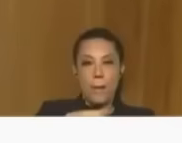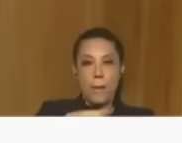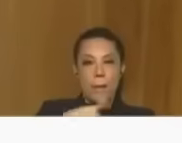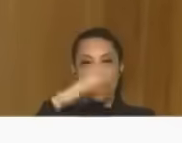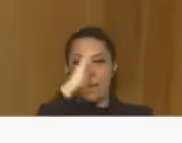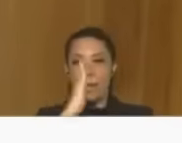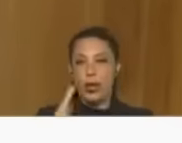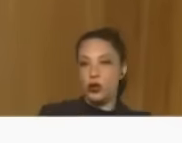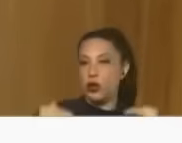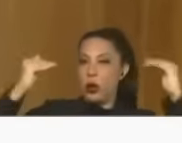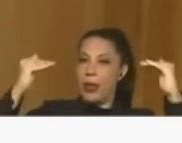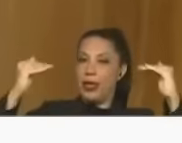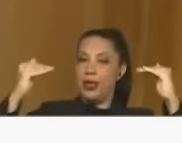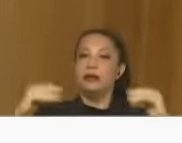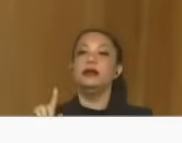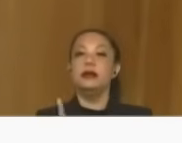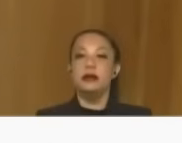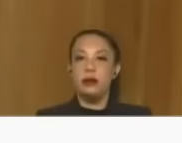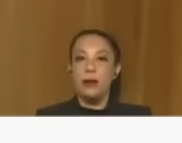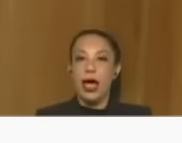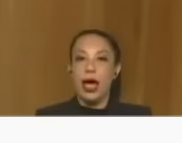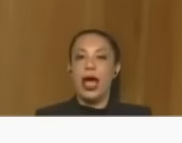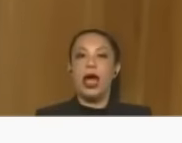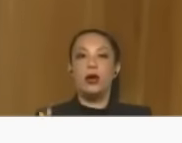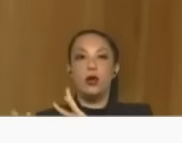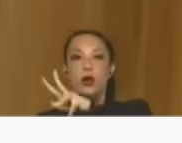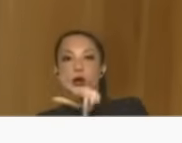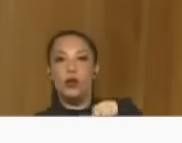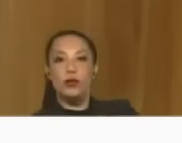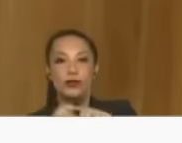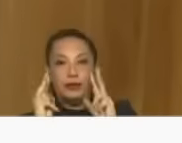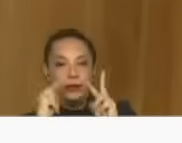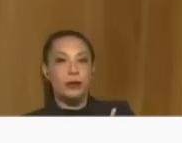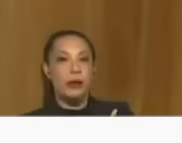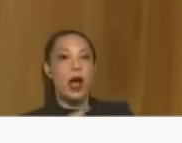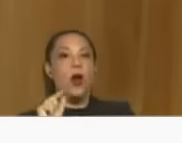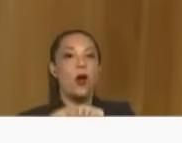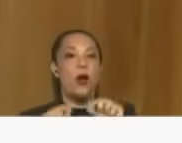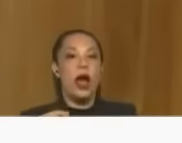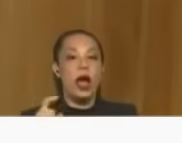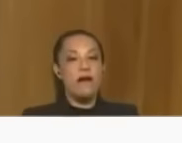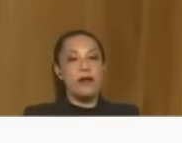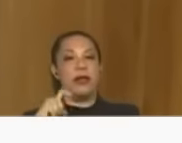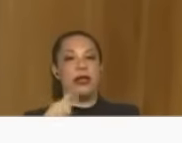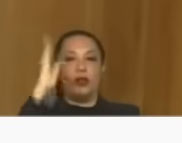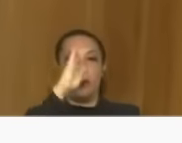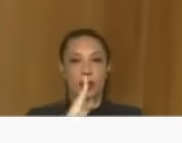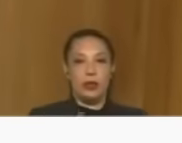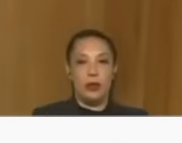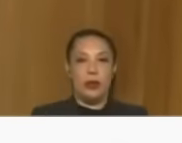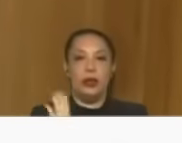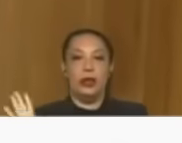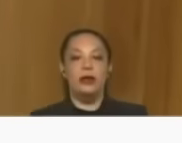Nós perdemos um pouquinho a conexão agora com o Bruno Pinheiro, que está trazendo mais informações para a gente a respeito dessa operação da Polícia Federal,